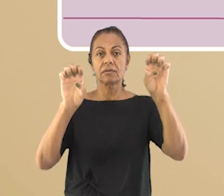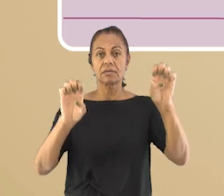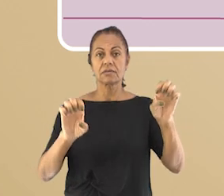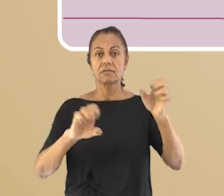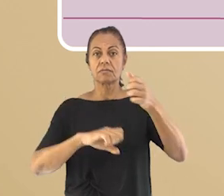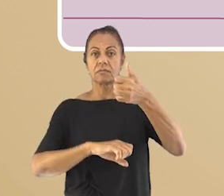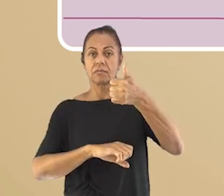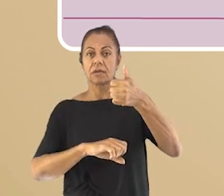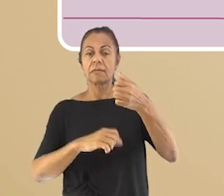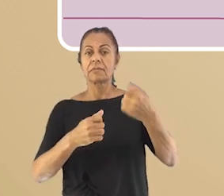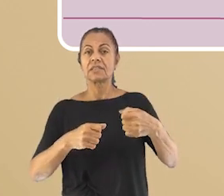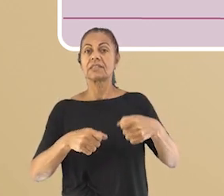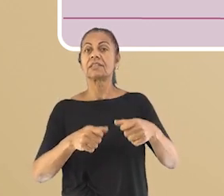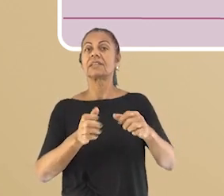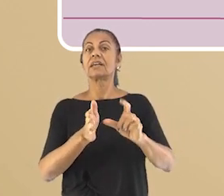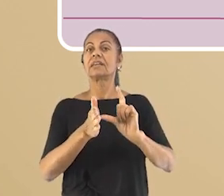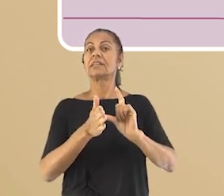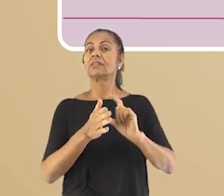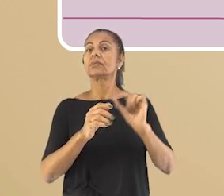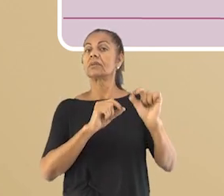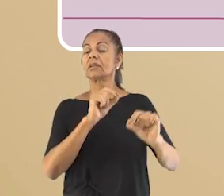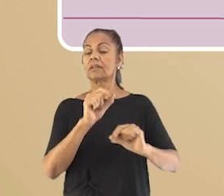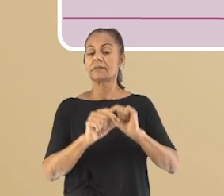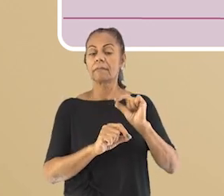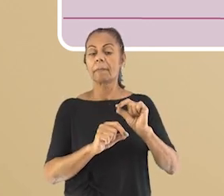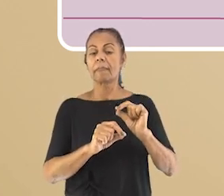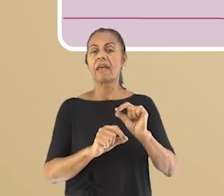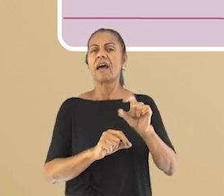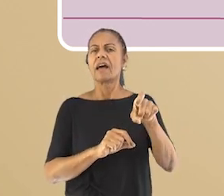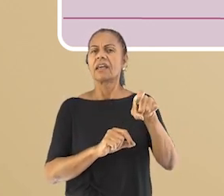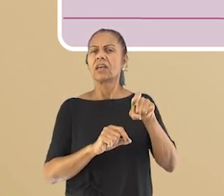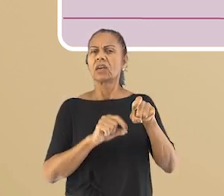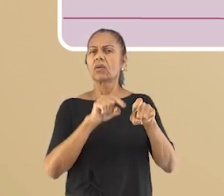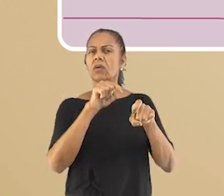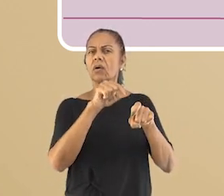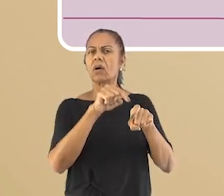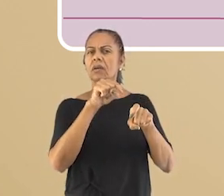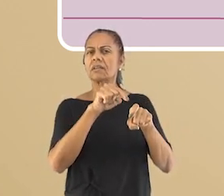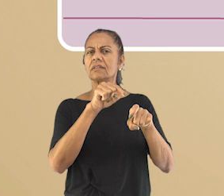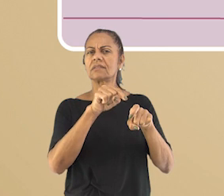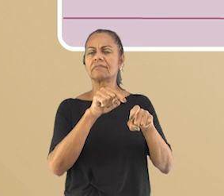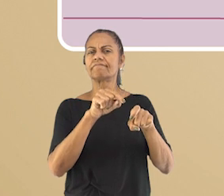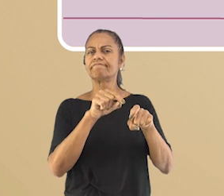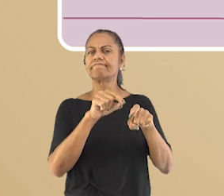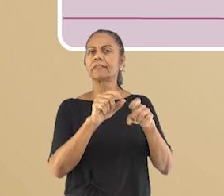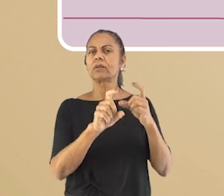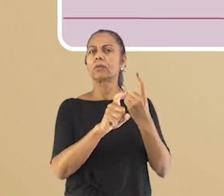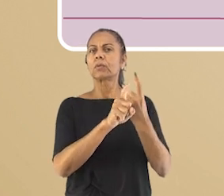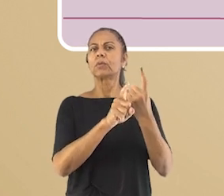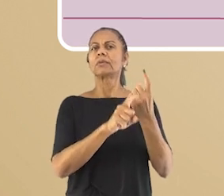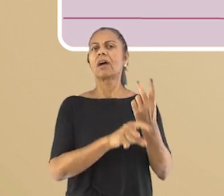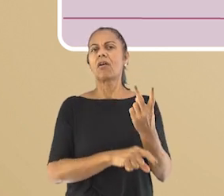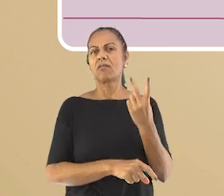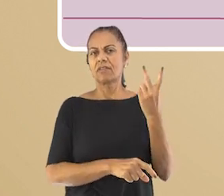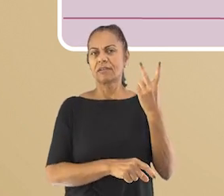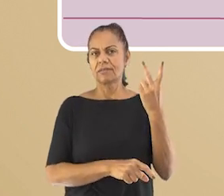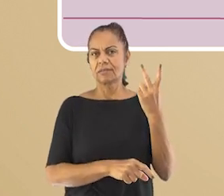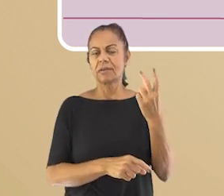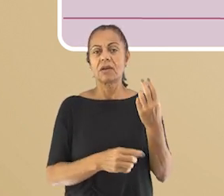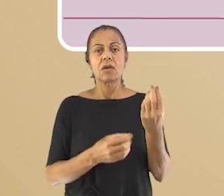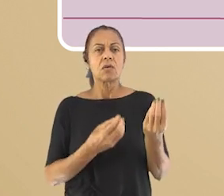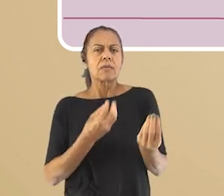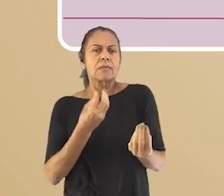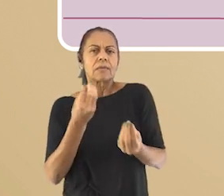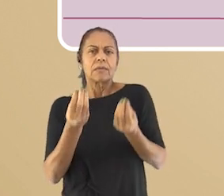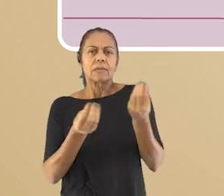Para nós resolvermos uma equação do primeiro grau, devemos primeiro achar o valor da incógnita, que nesse